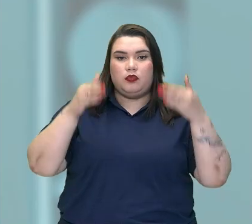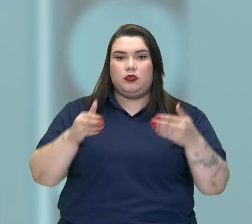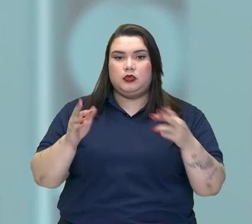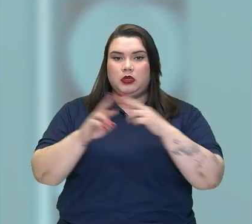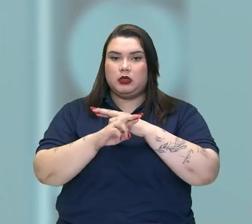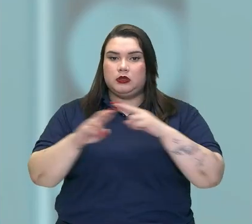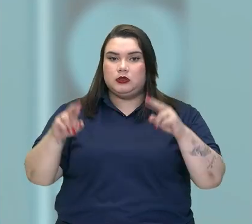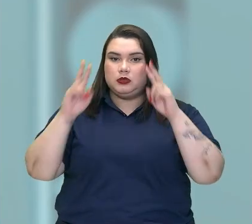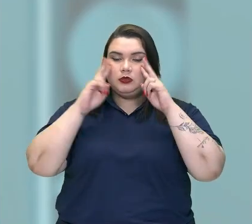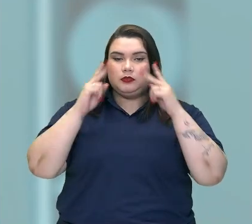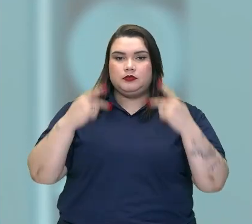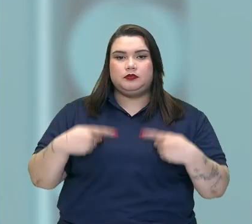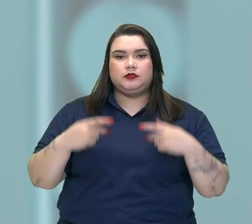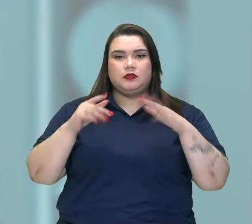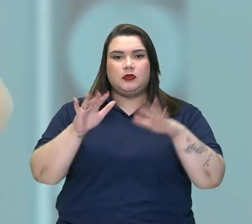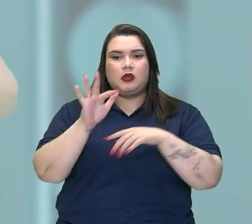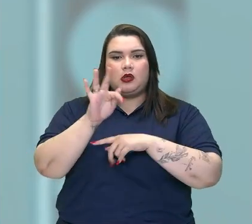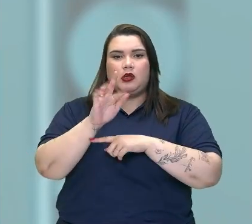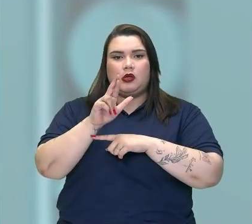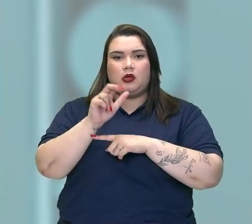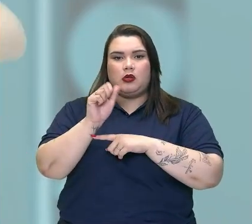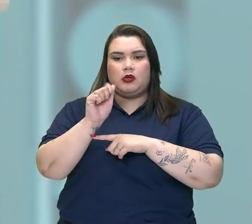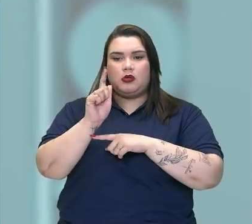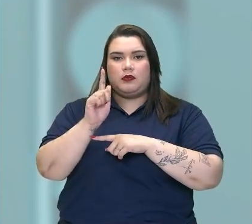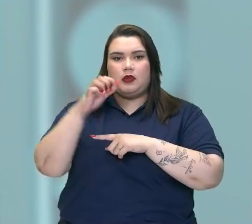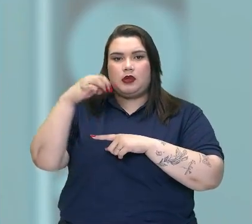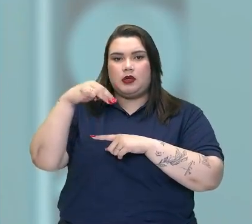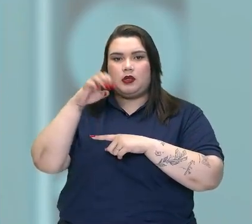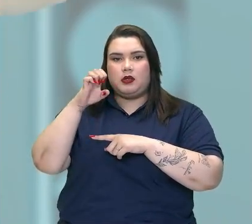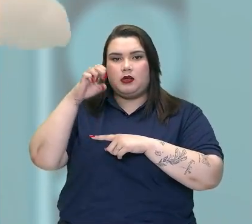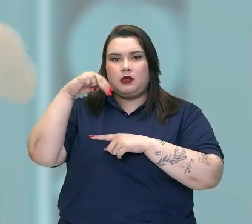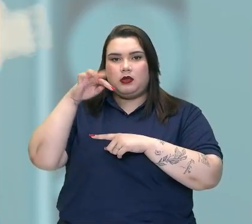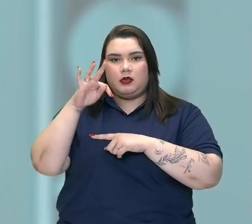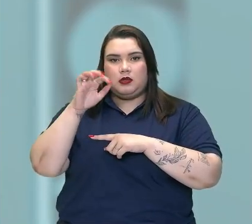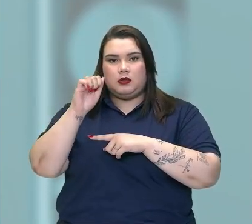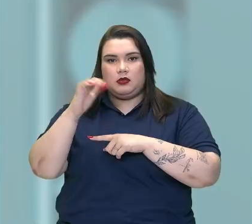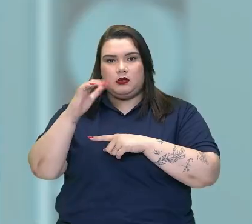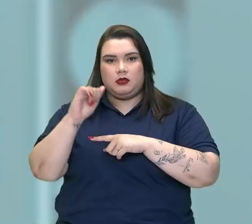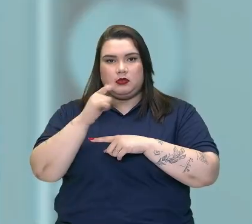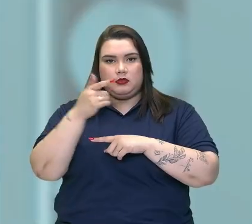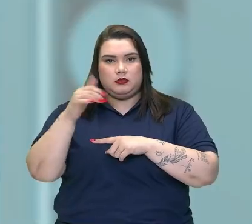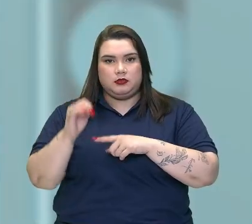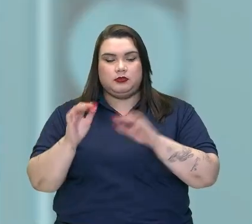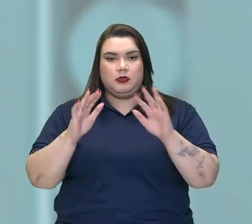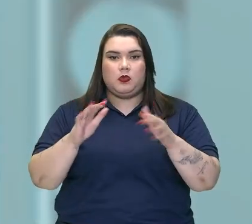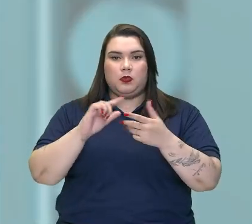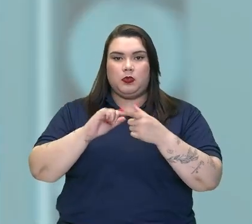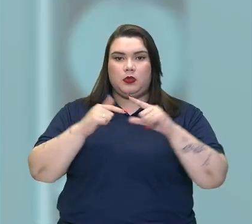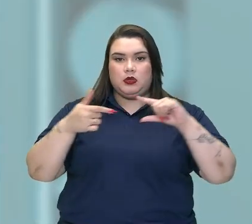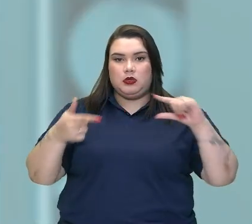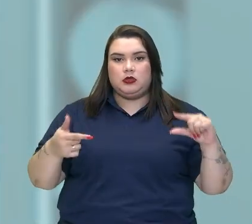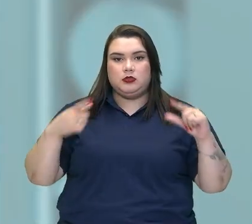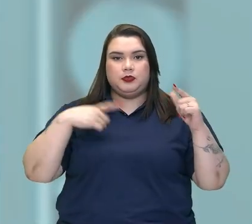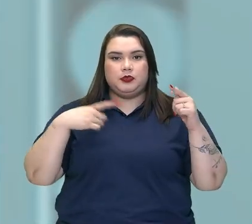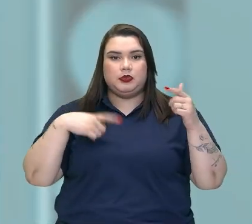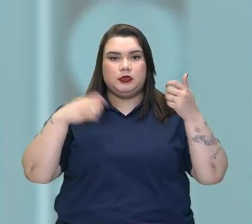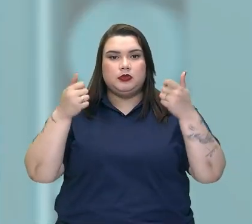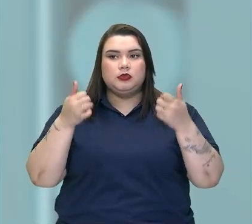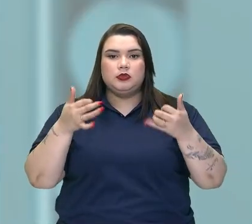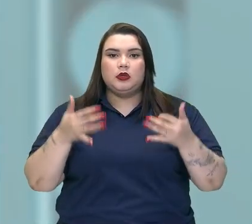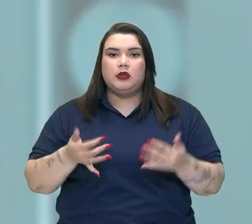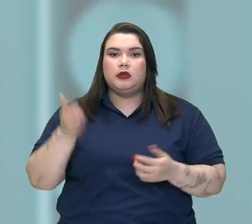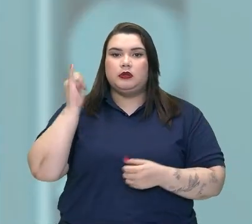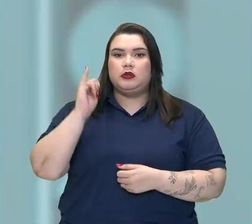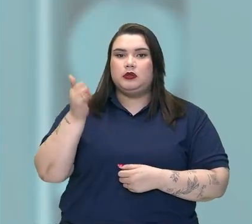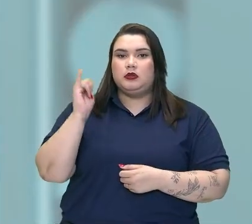gente pensar nessa fragmentação da narrativa, o que acontece? Vamos voltar um pouquinho ao modernismo, não é? A gente tem ali uma narrativa